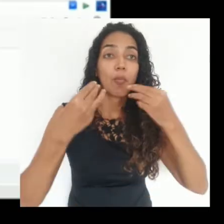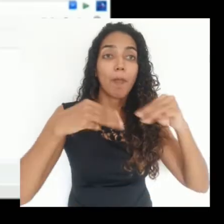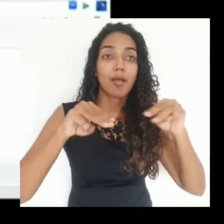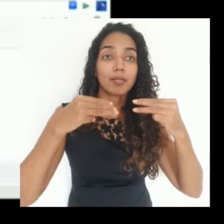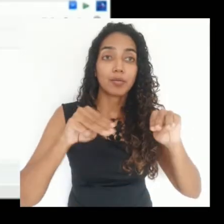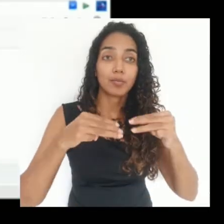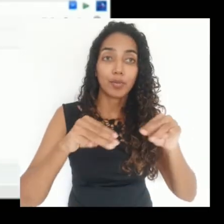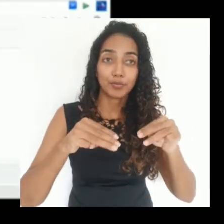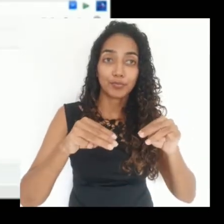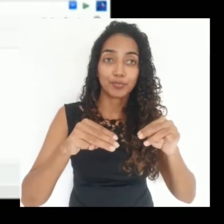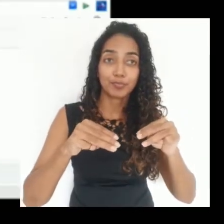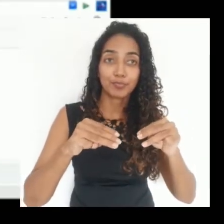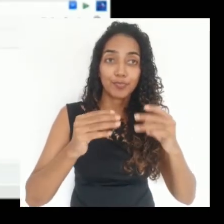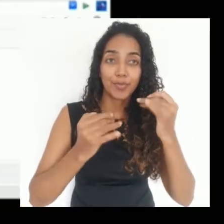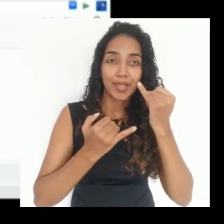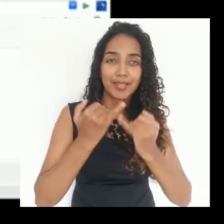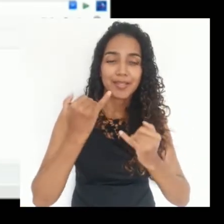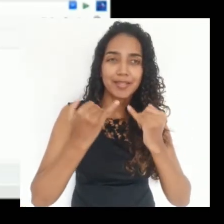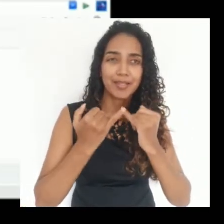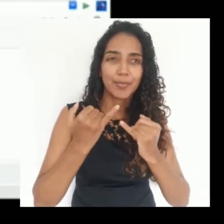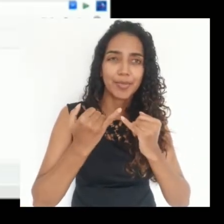matriculados,